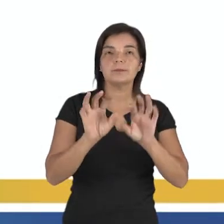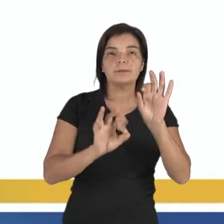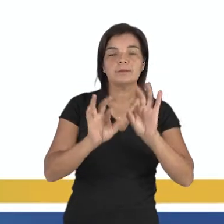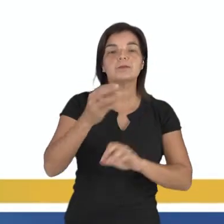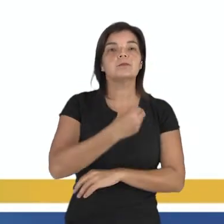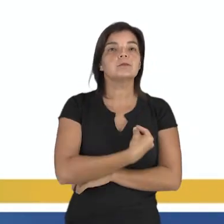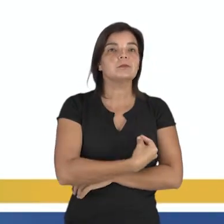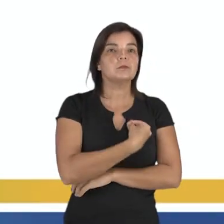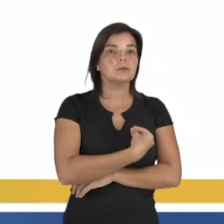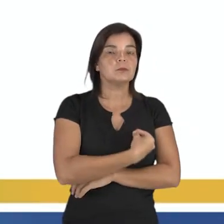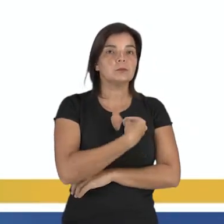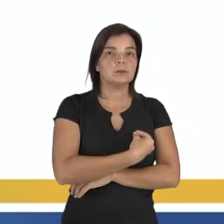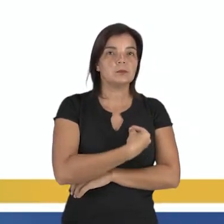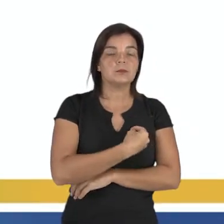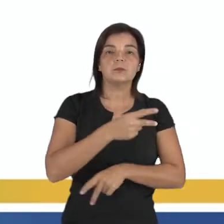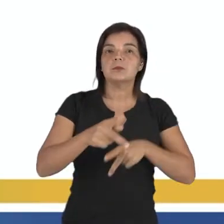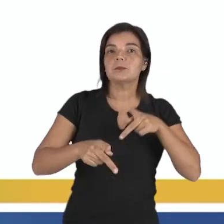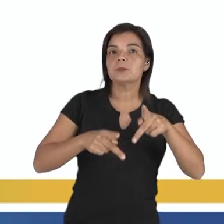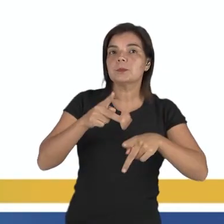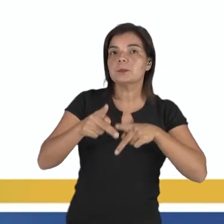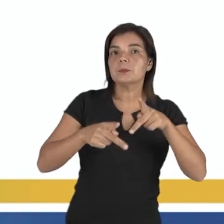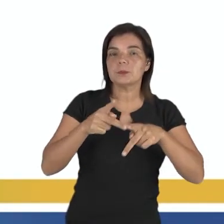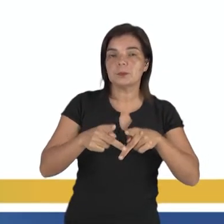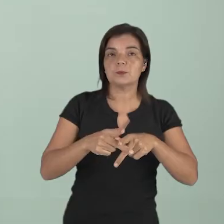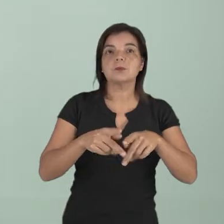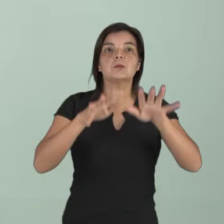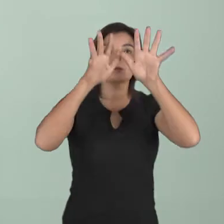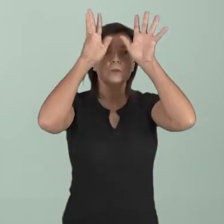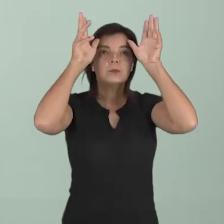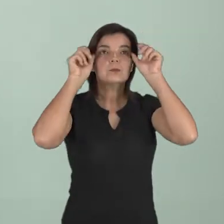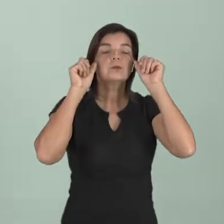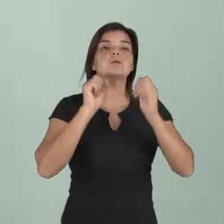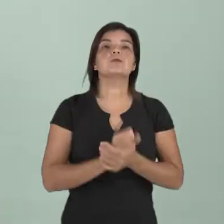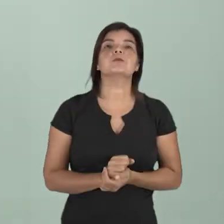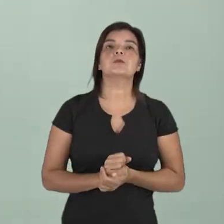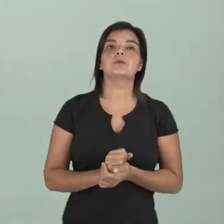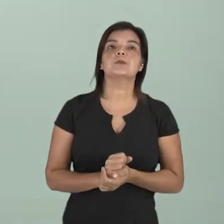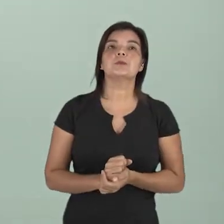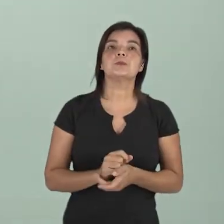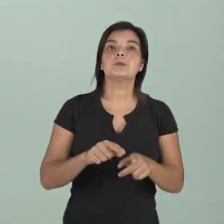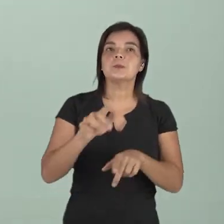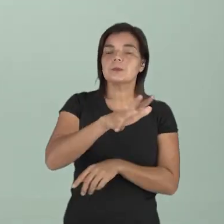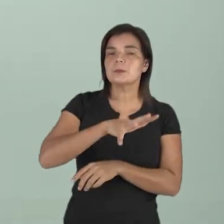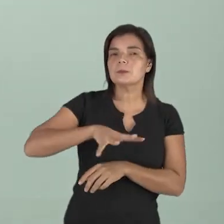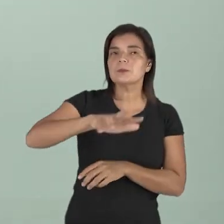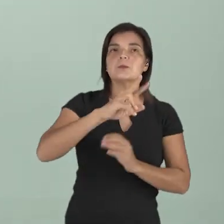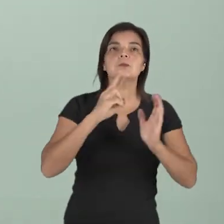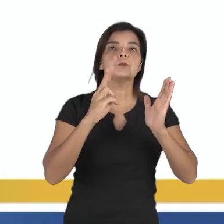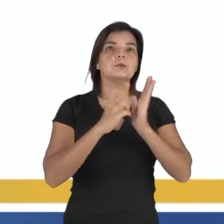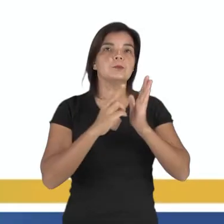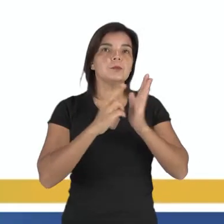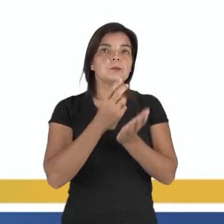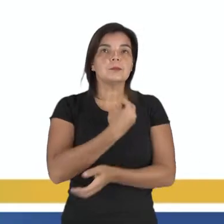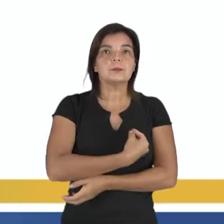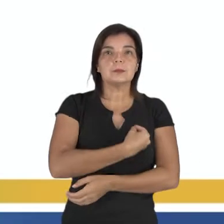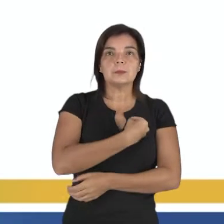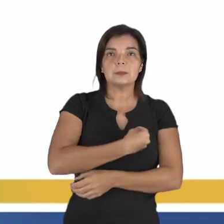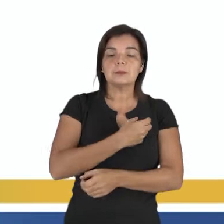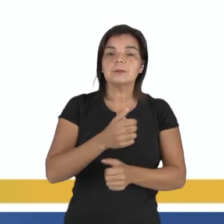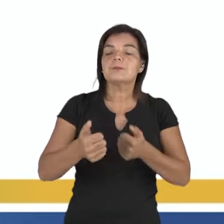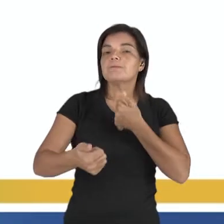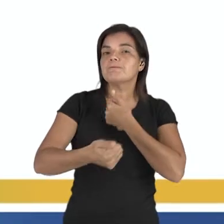forma de vida dessa população aqui no nosso estado. Sociedade. A maior parte dos